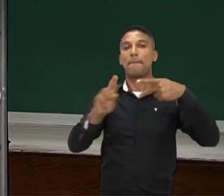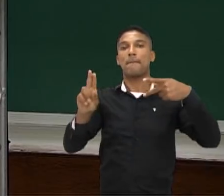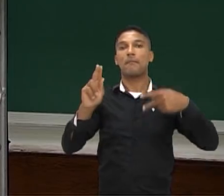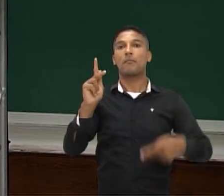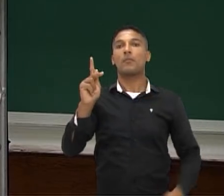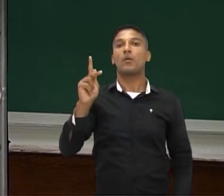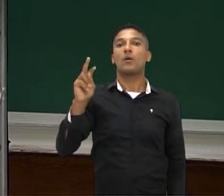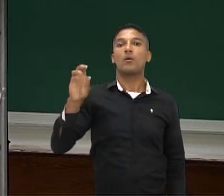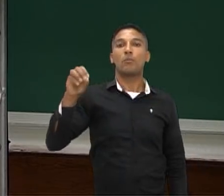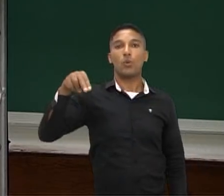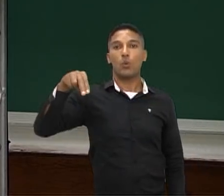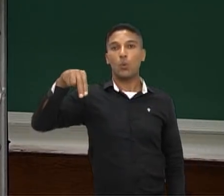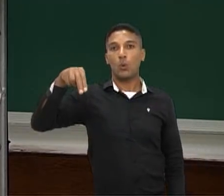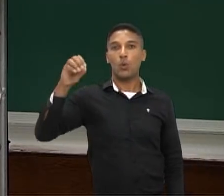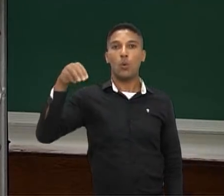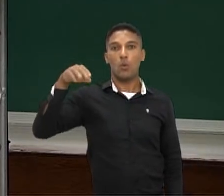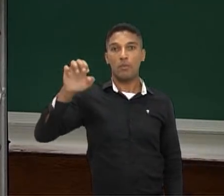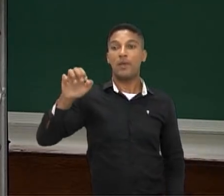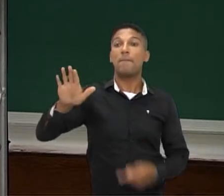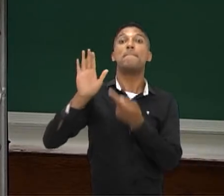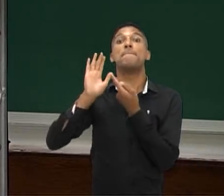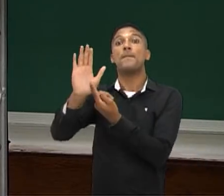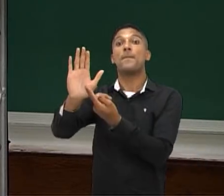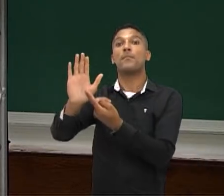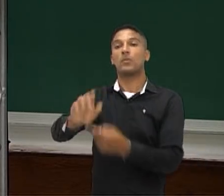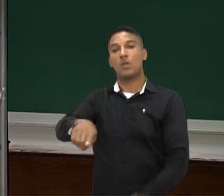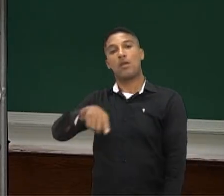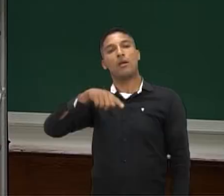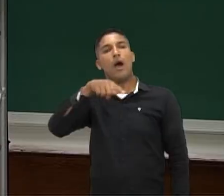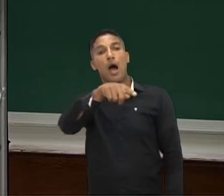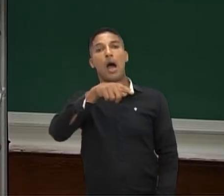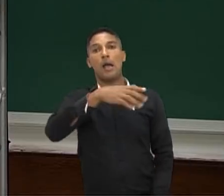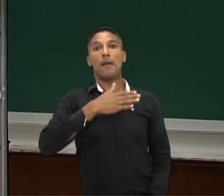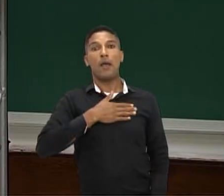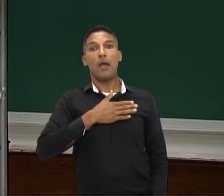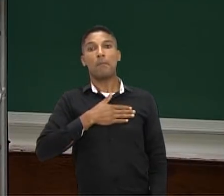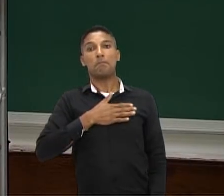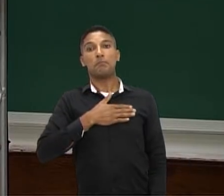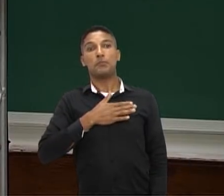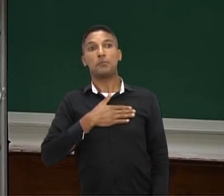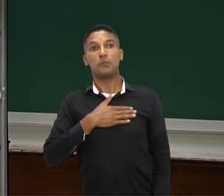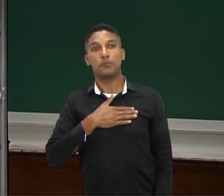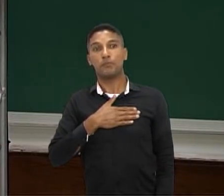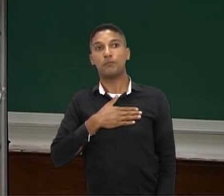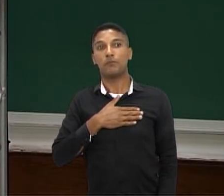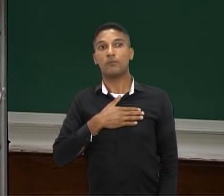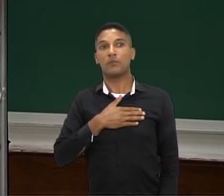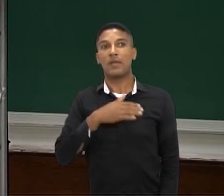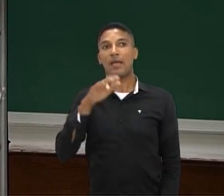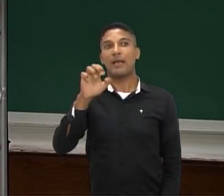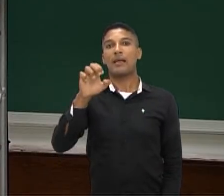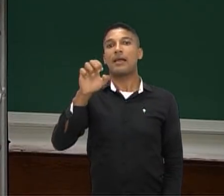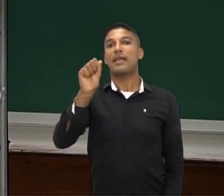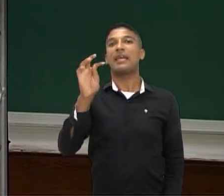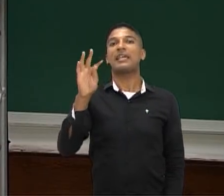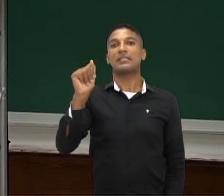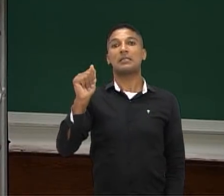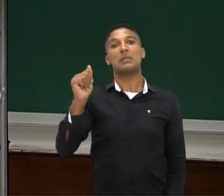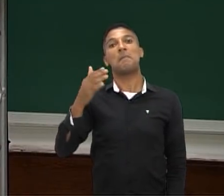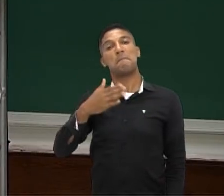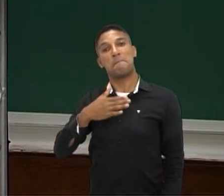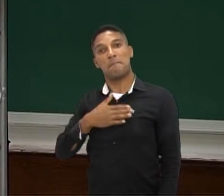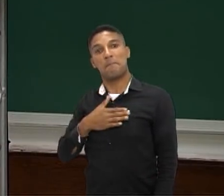vão demonstrar alguma coisa, né? Quando eu digo esta é a minha tela, né? Vocês dizem este é o meu caderno, se ele